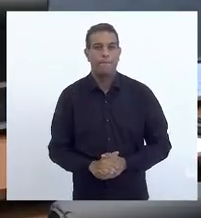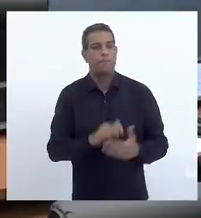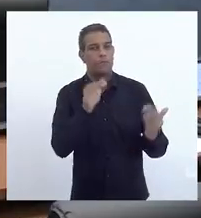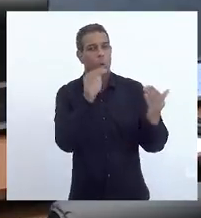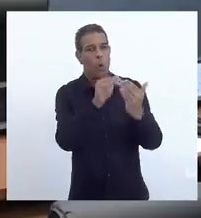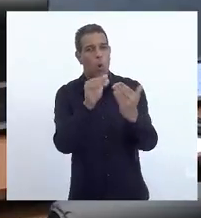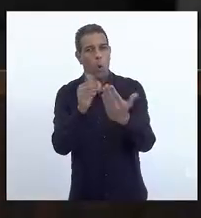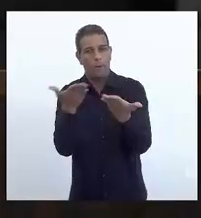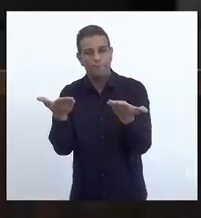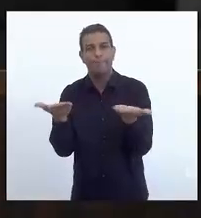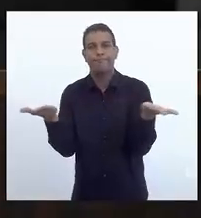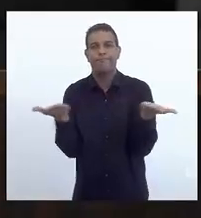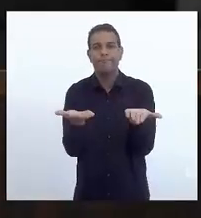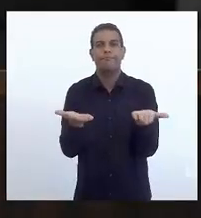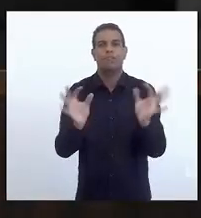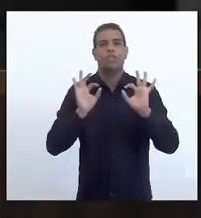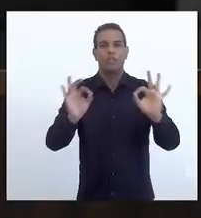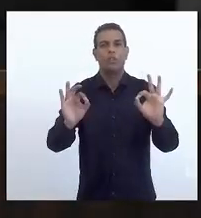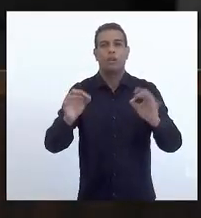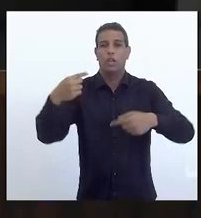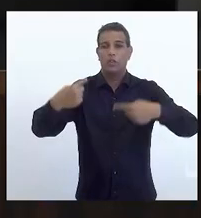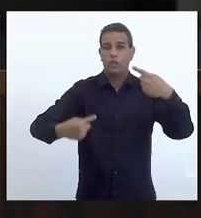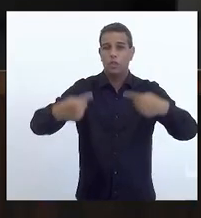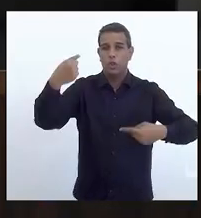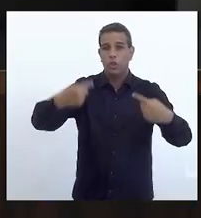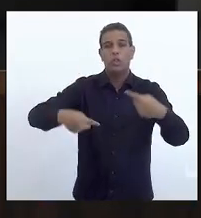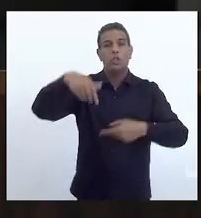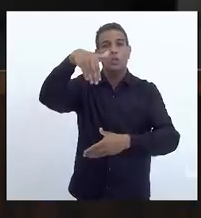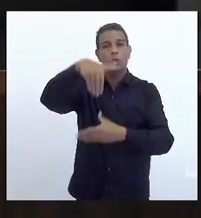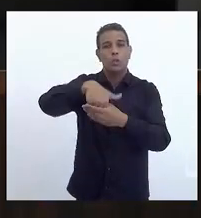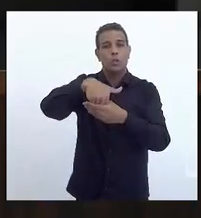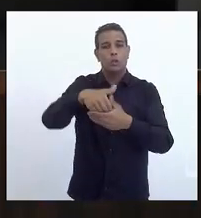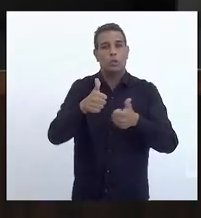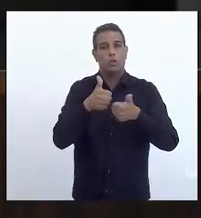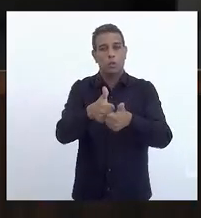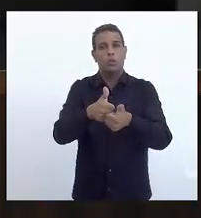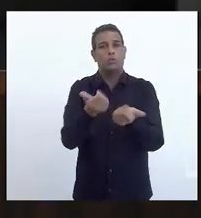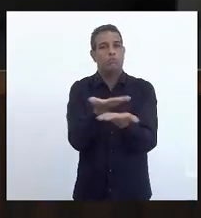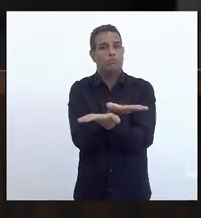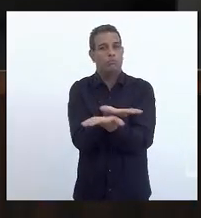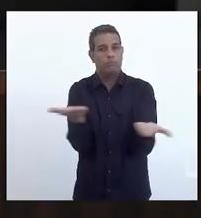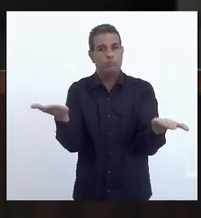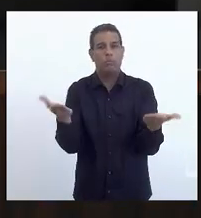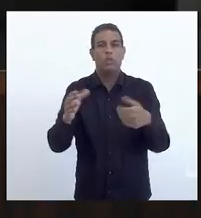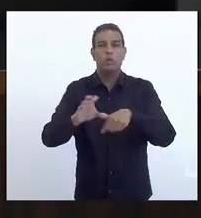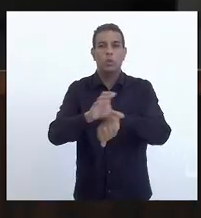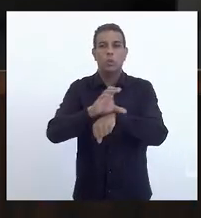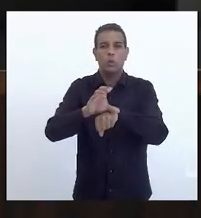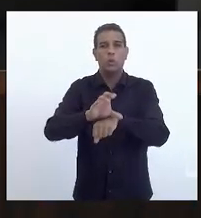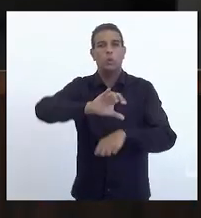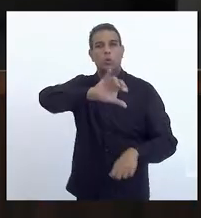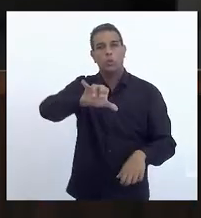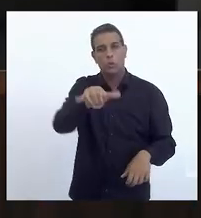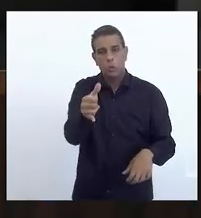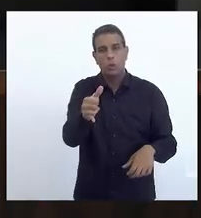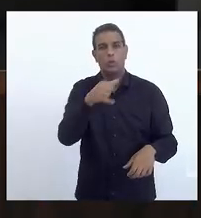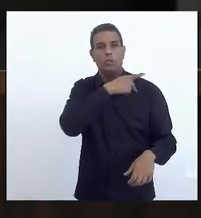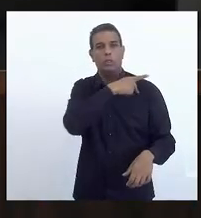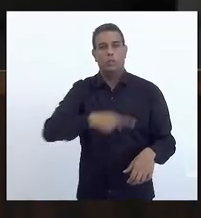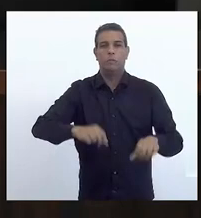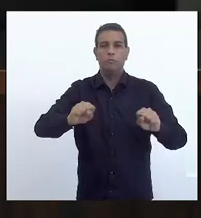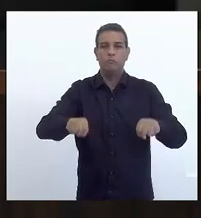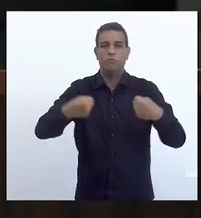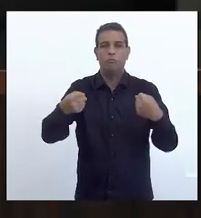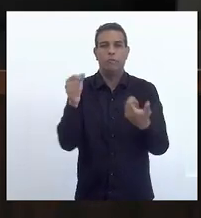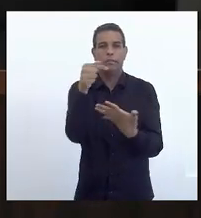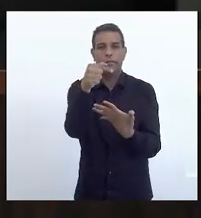Favorável. Os pareceres emitidos em votação substitutivo conforme final de redação da Comissão de Constituição e Justiça que a presidência defere. Se os